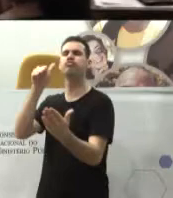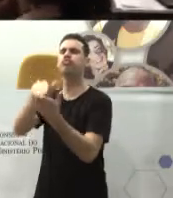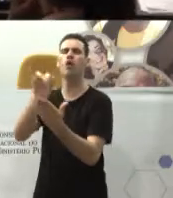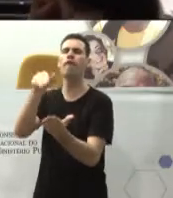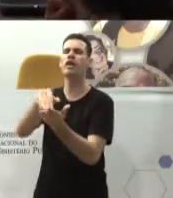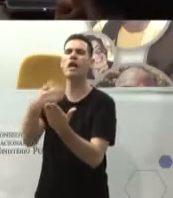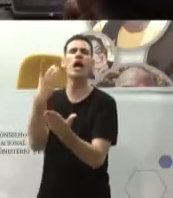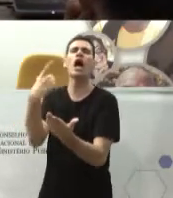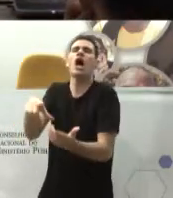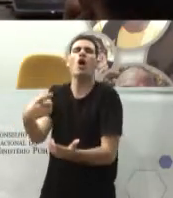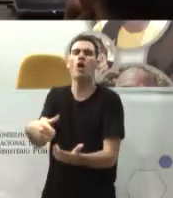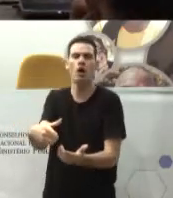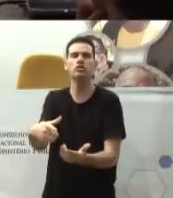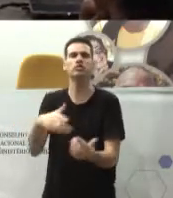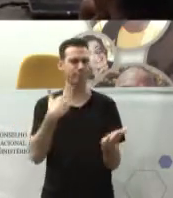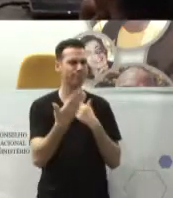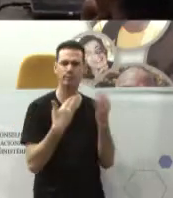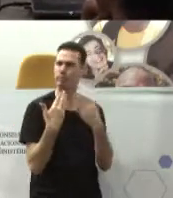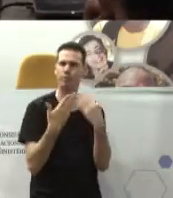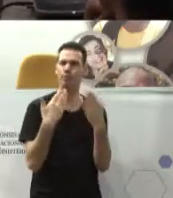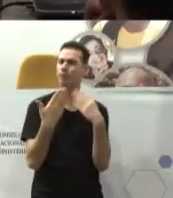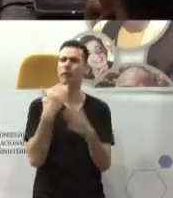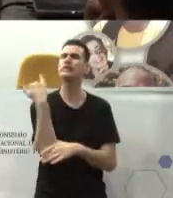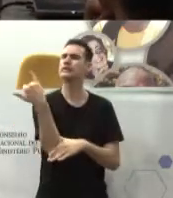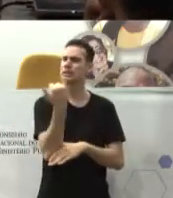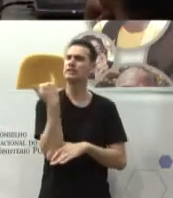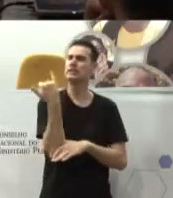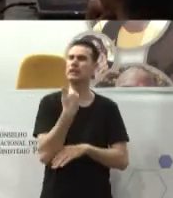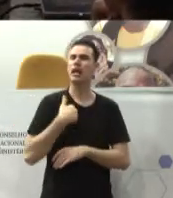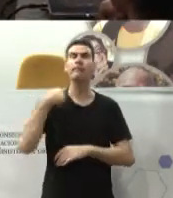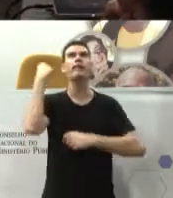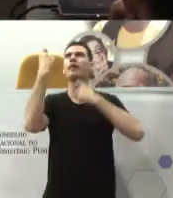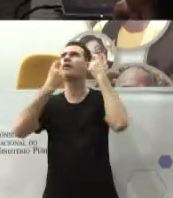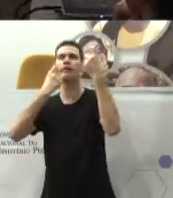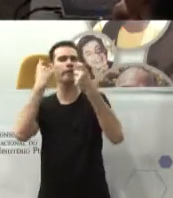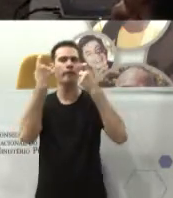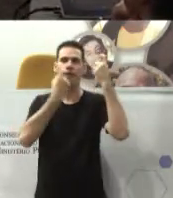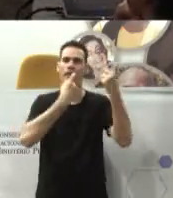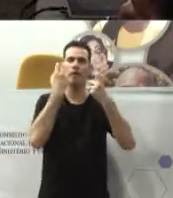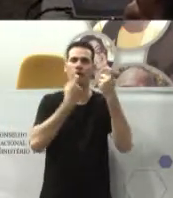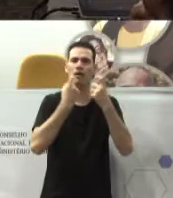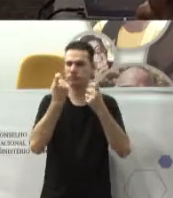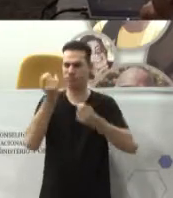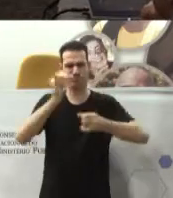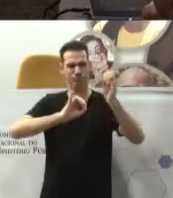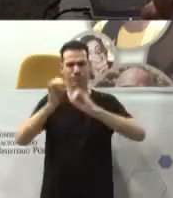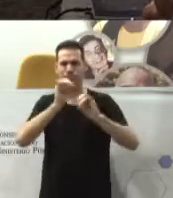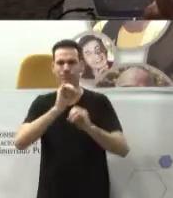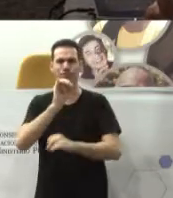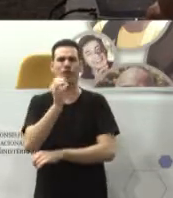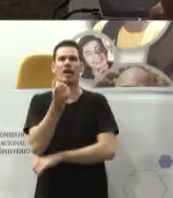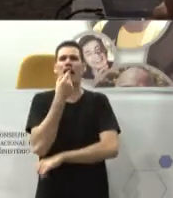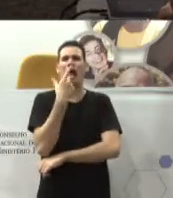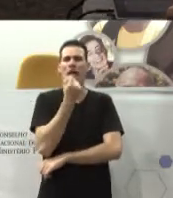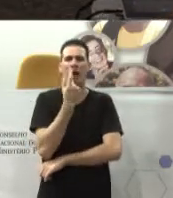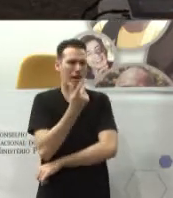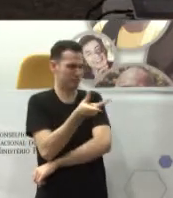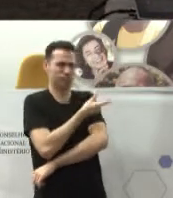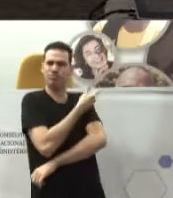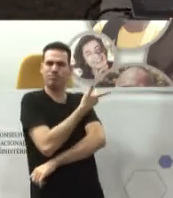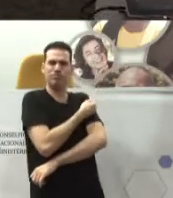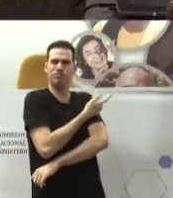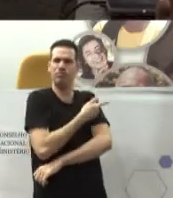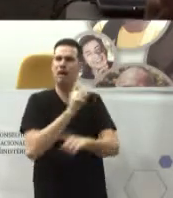esse debate é muito importante. Eu sempre falo, eu não me preocupo em entender de farmácia nem de medicina, mas